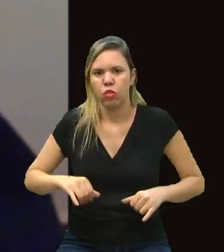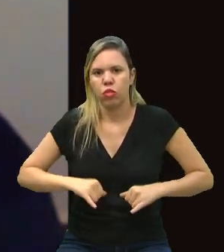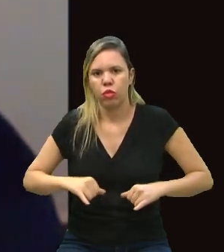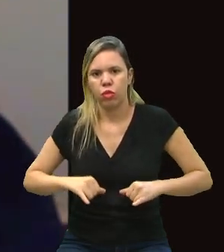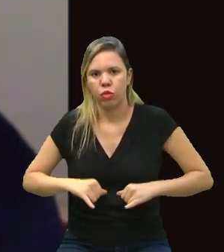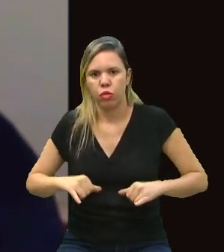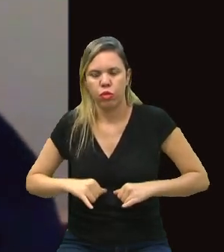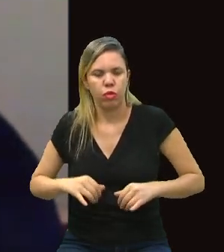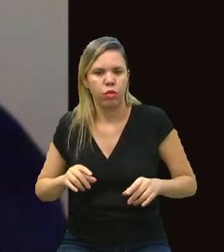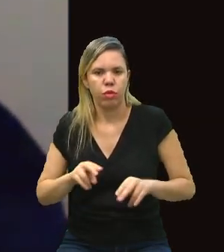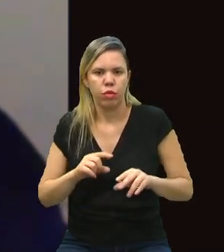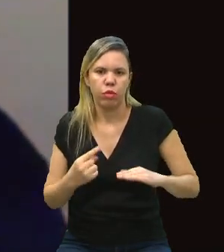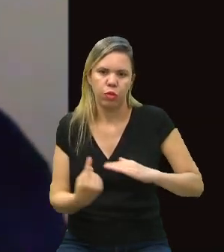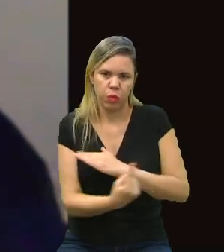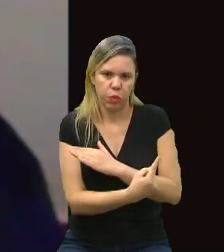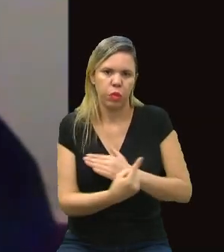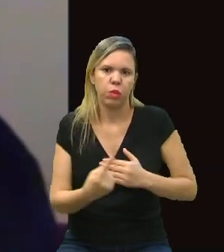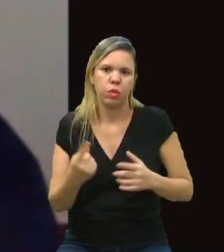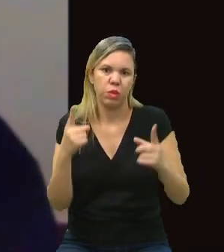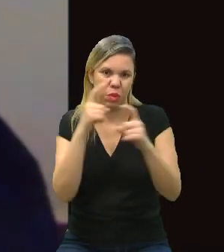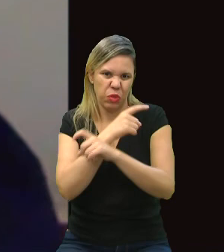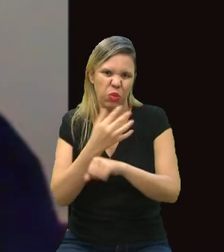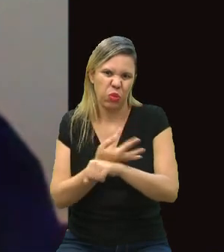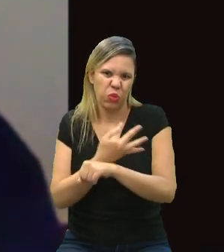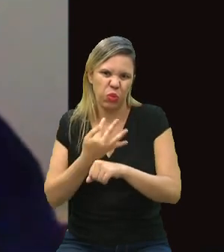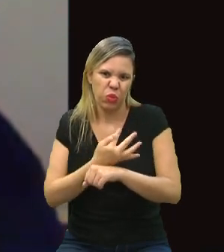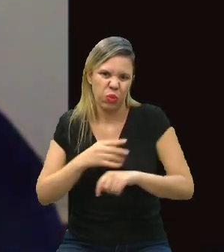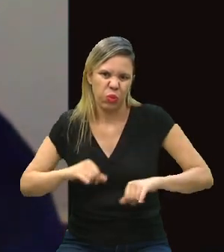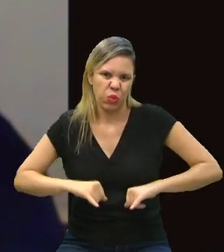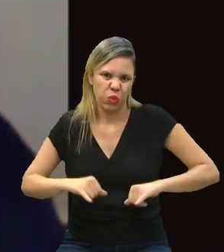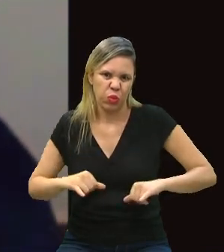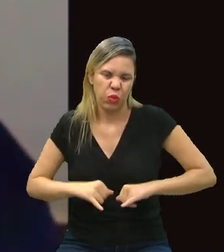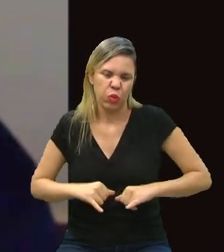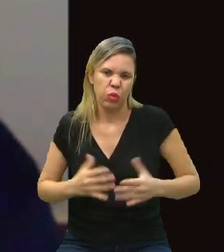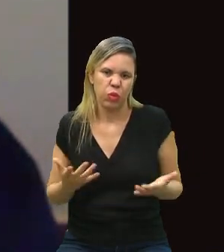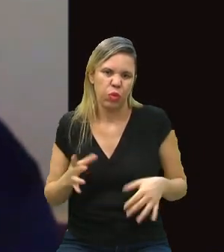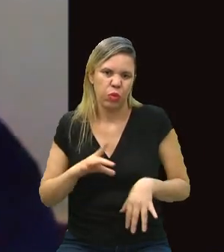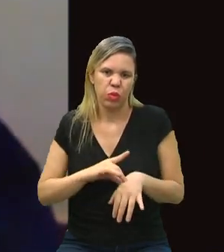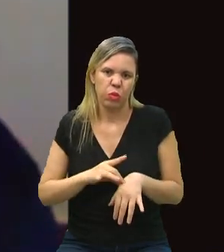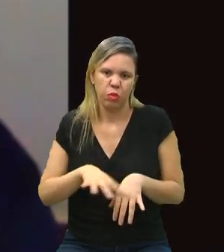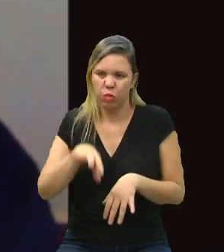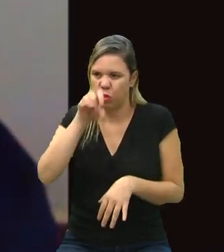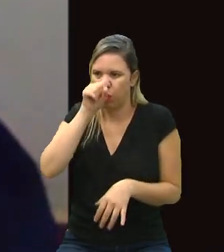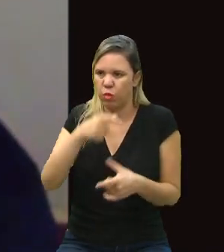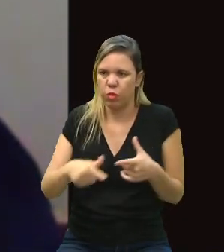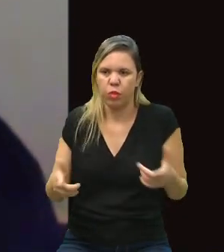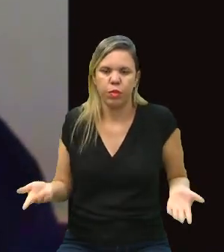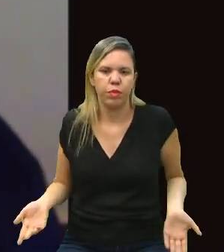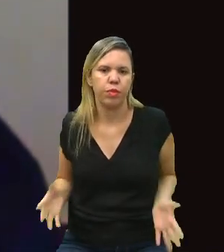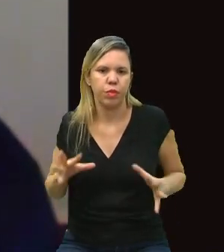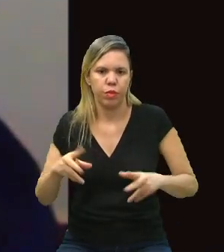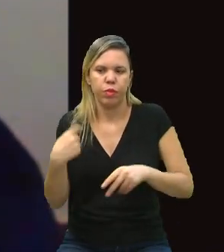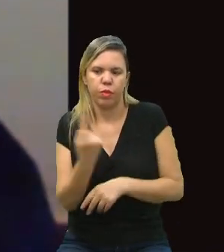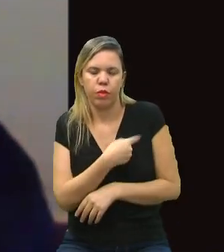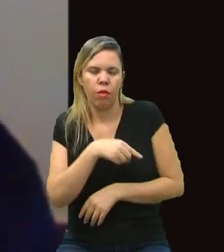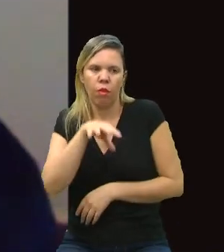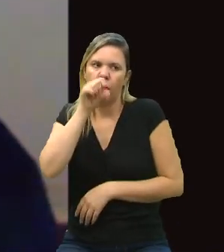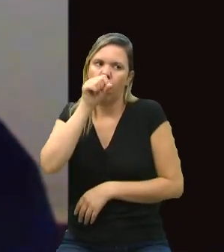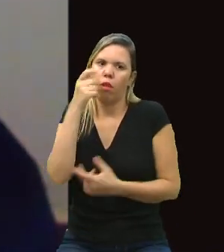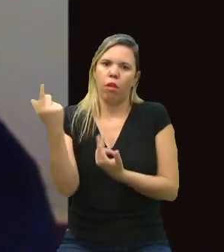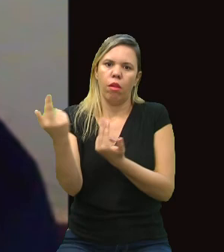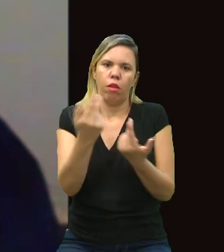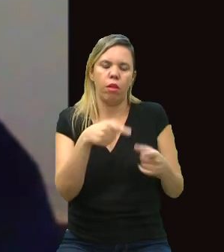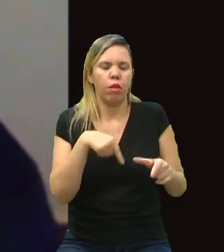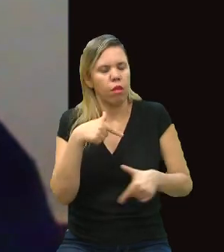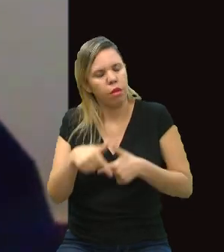uma comorbidade, né, a poluição do ar, que todos nós respiramos. Trabalhamos também com energia elétrica, uma matriz